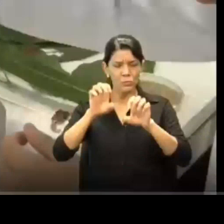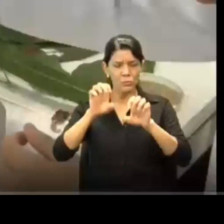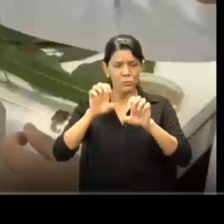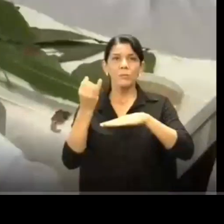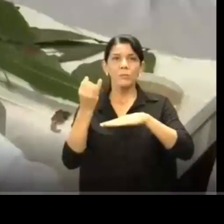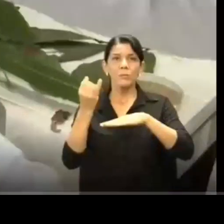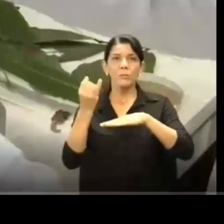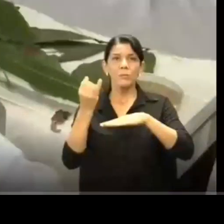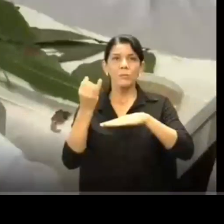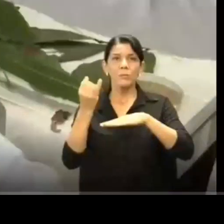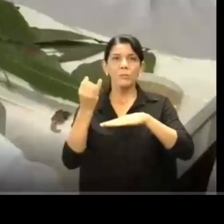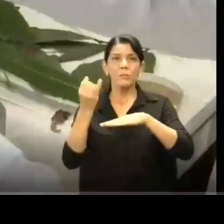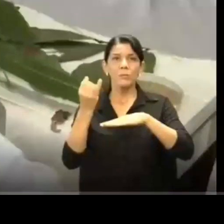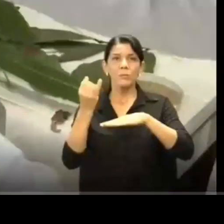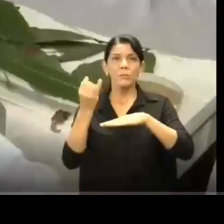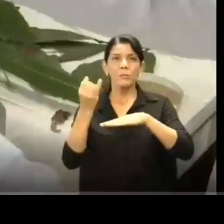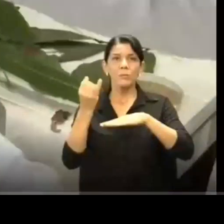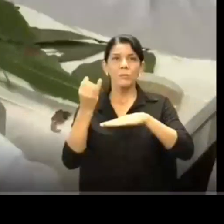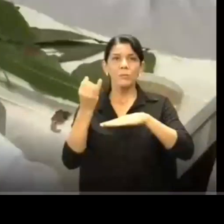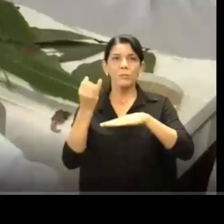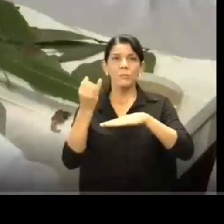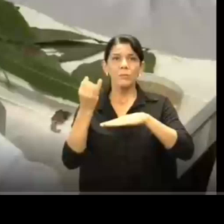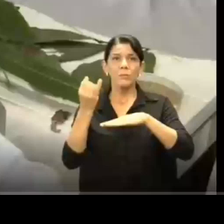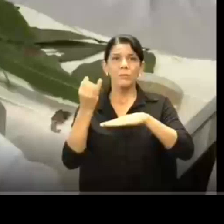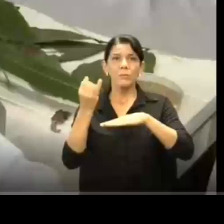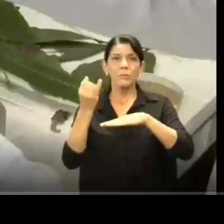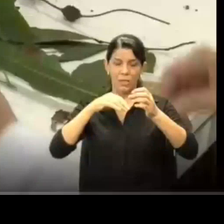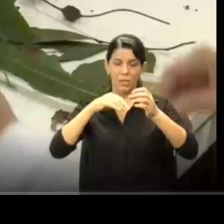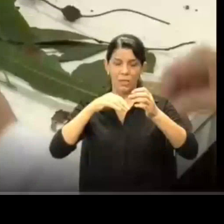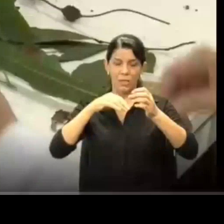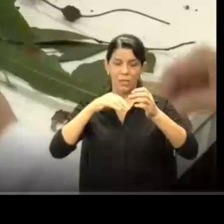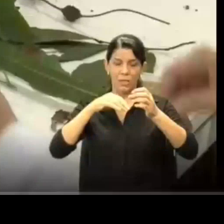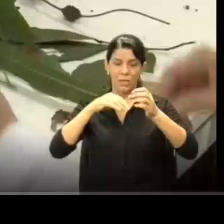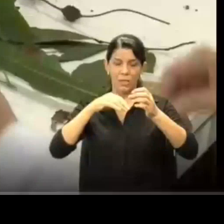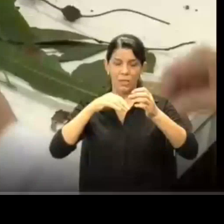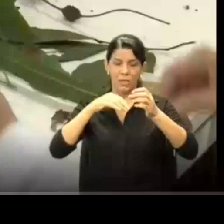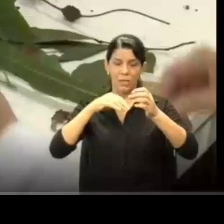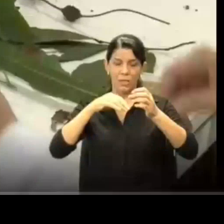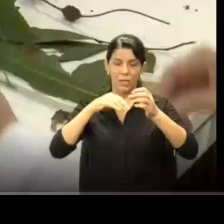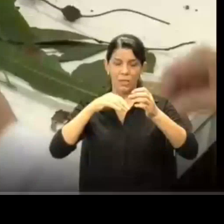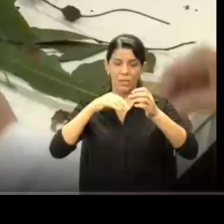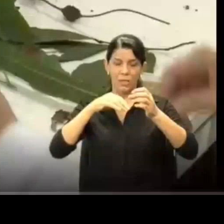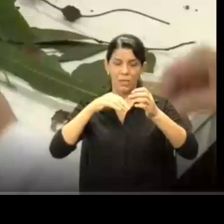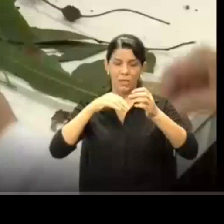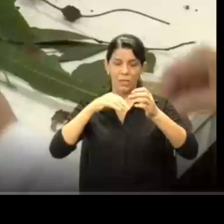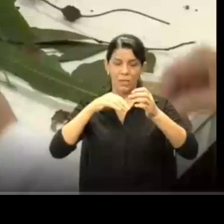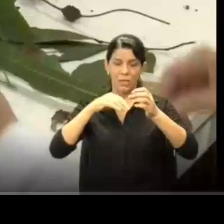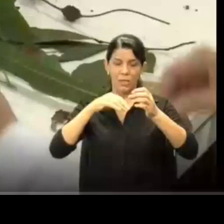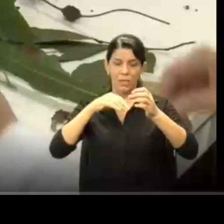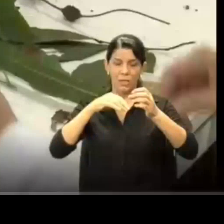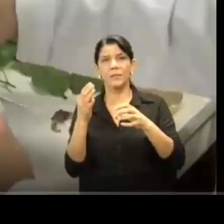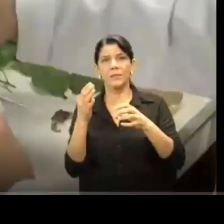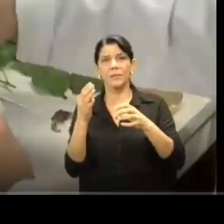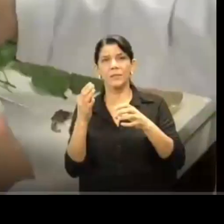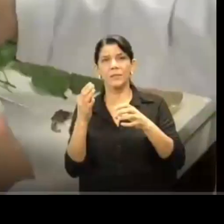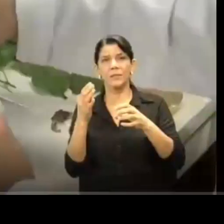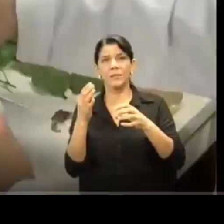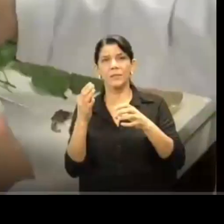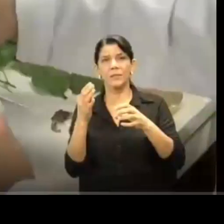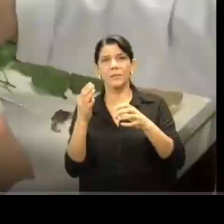as alças, né? Para você dar o zoom. Temos a questão da iluminação, é bem parecida com